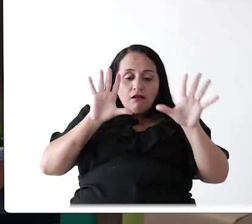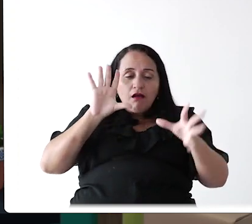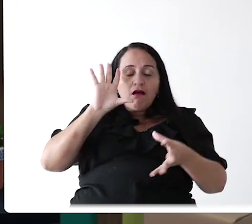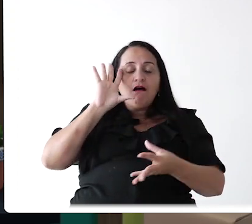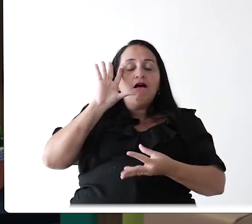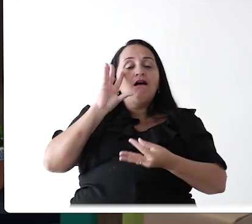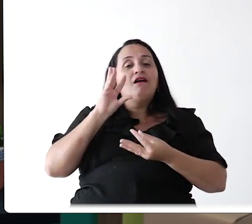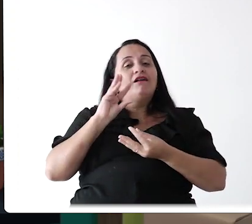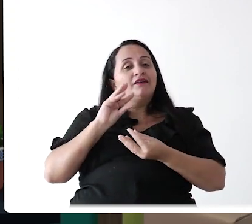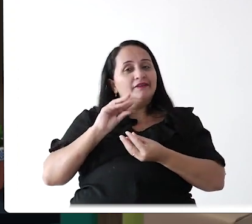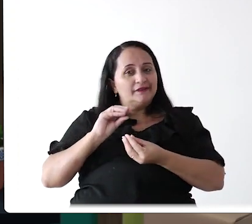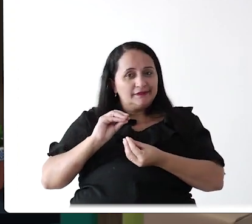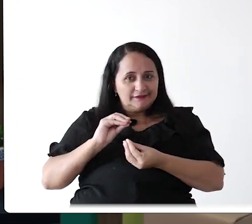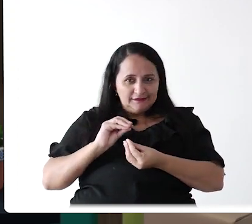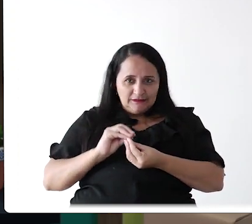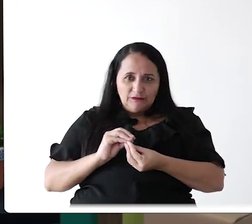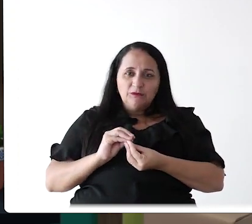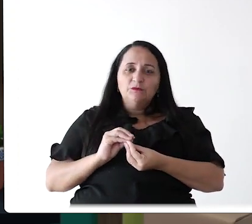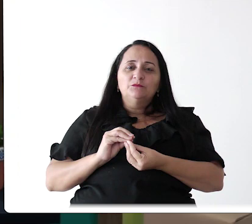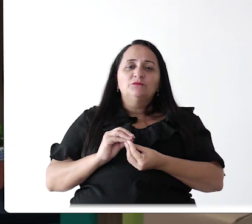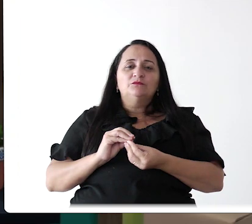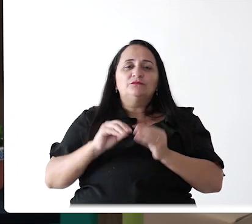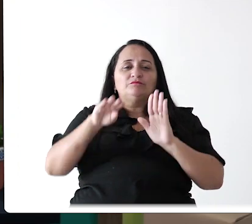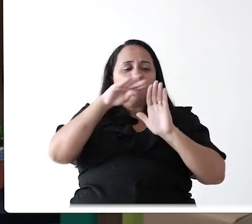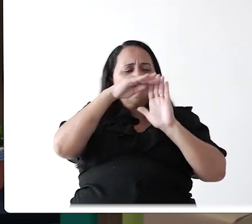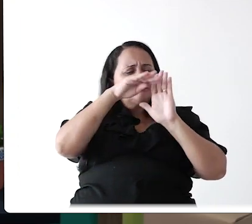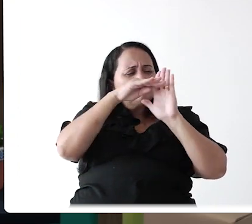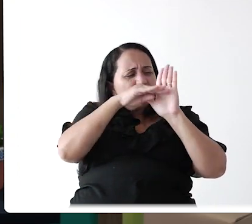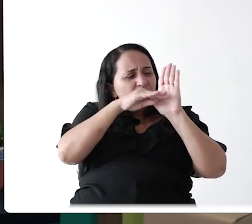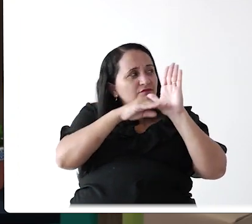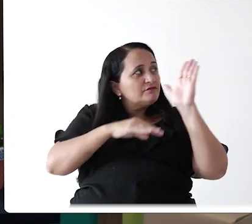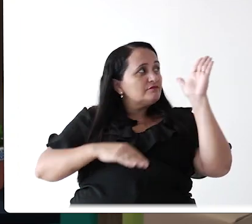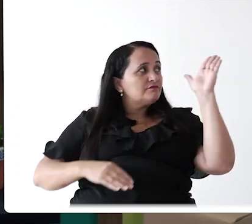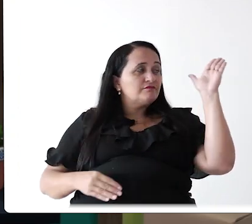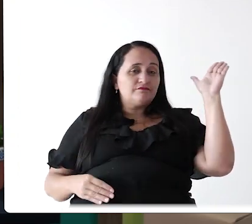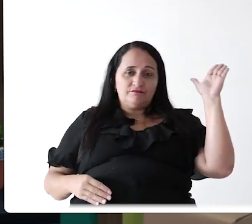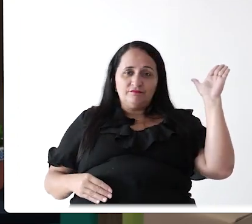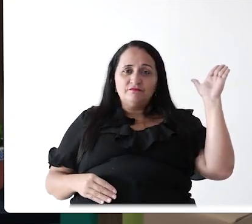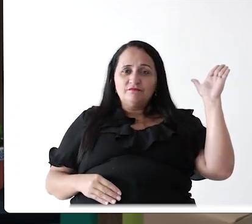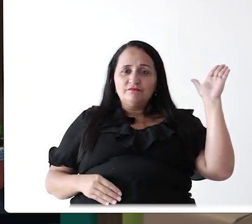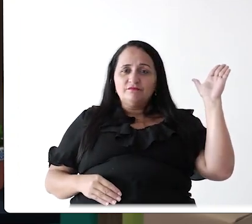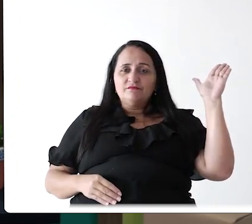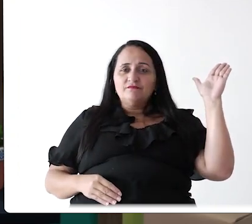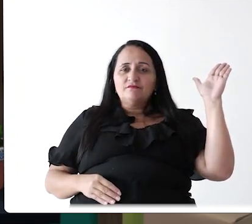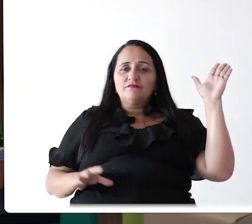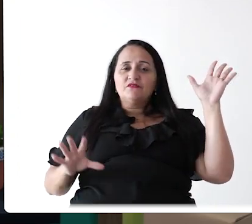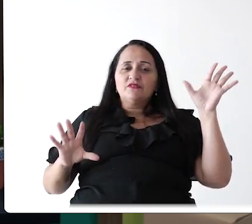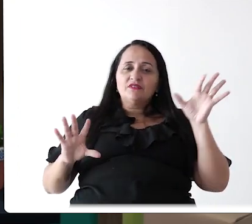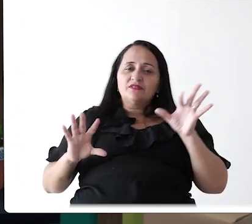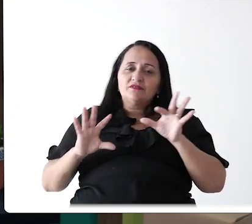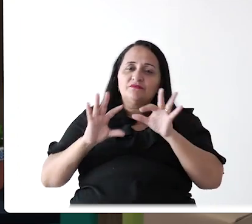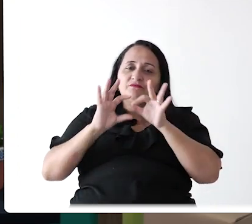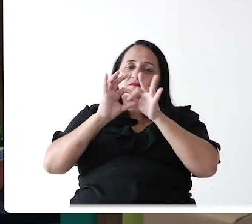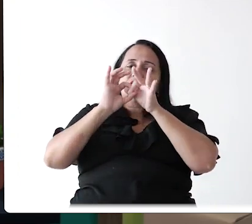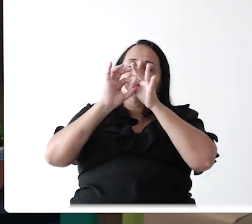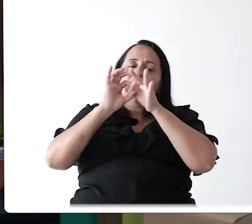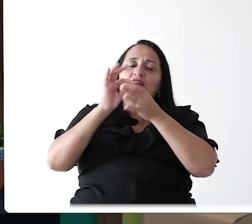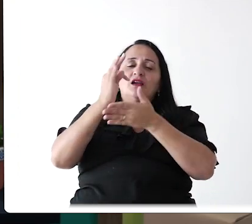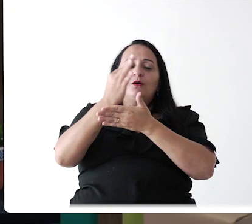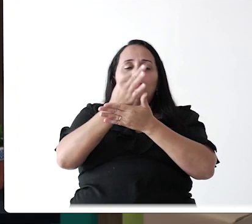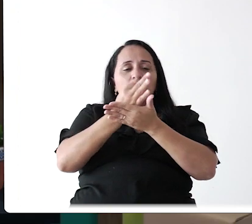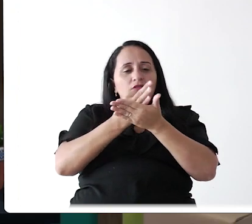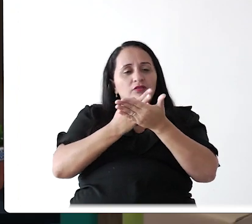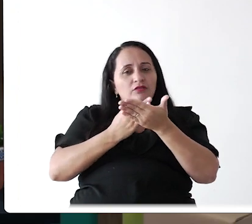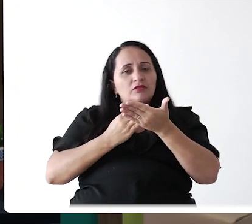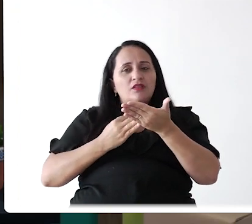ideia, para que a gente torne, ó, utilizando essas palavrinhas, nós vamos ligar todo o